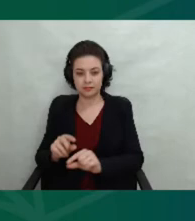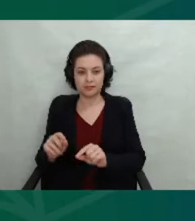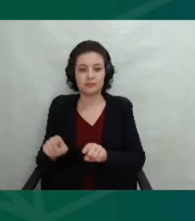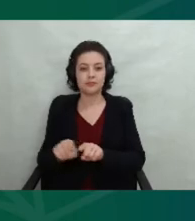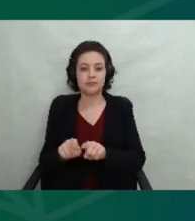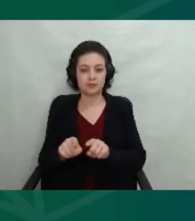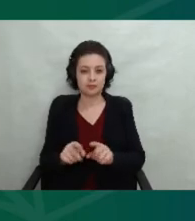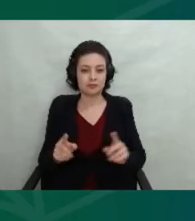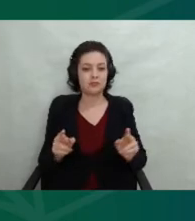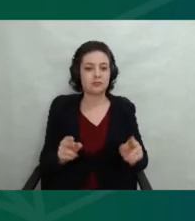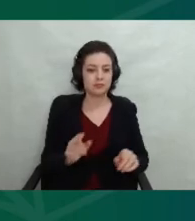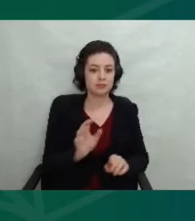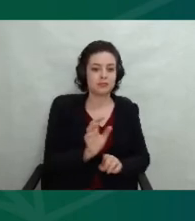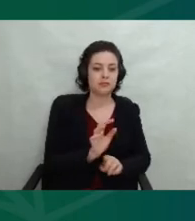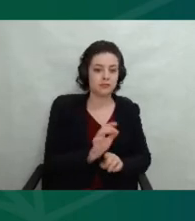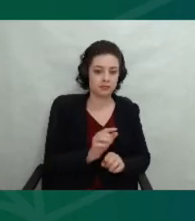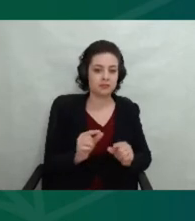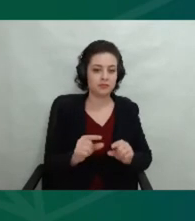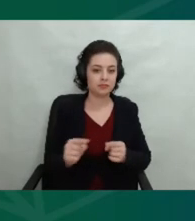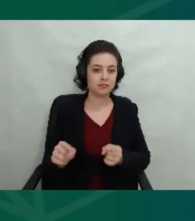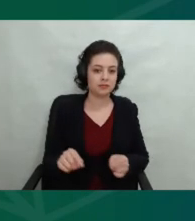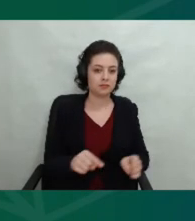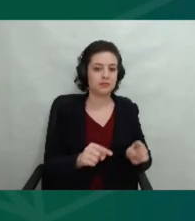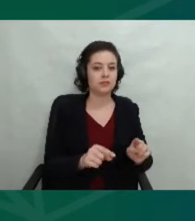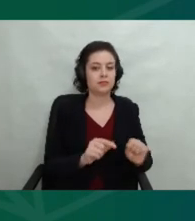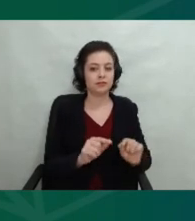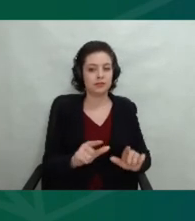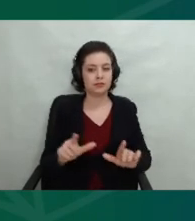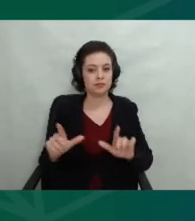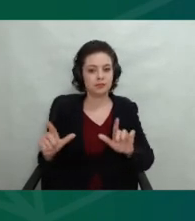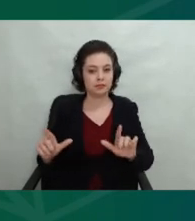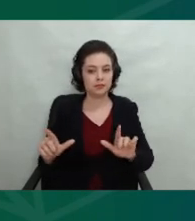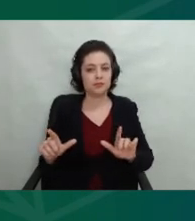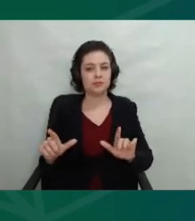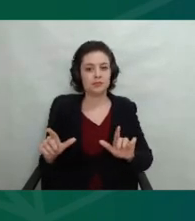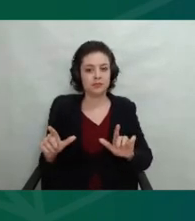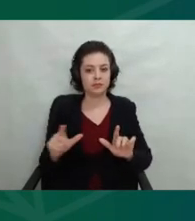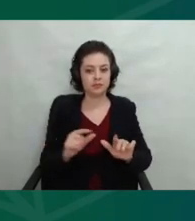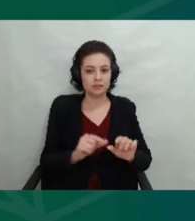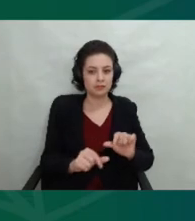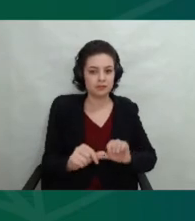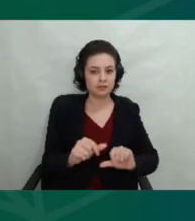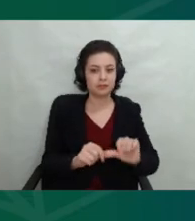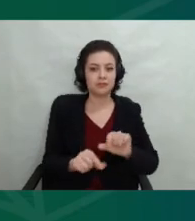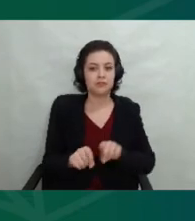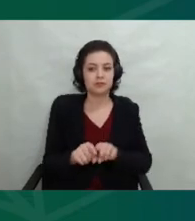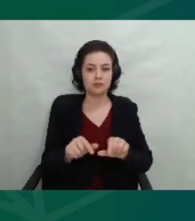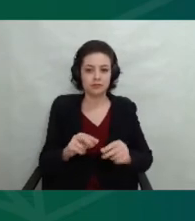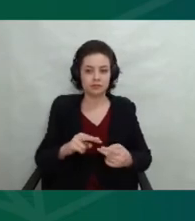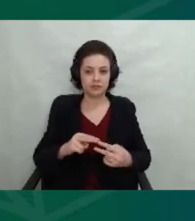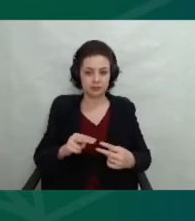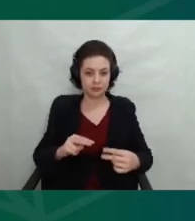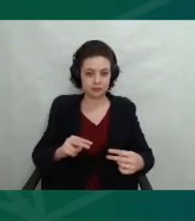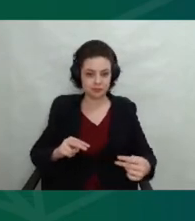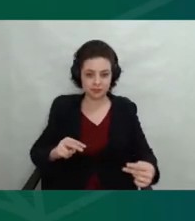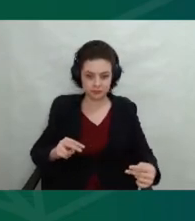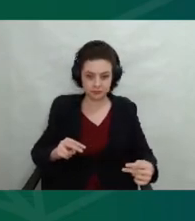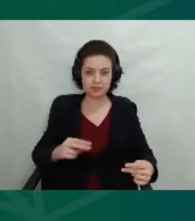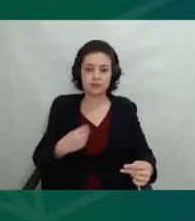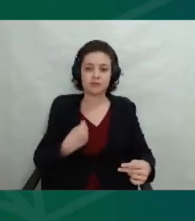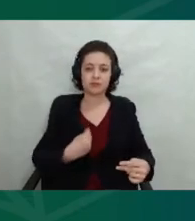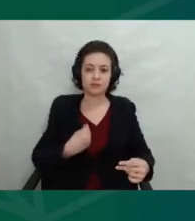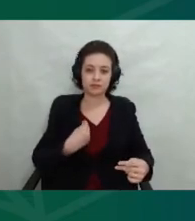causar alterações pró-sexuais, causar alterações também em organismos